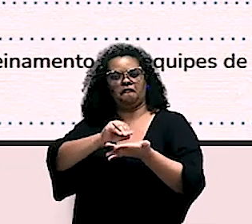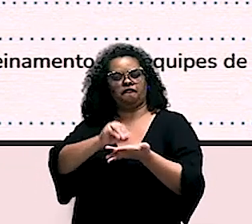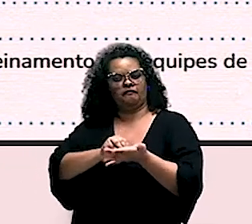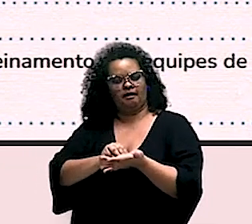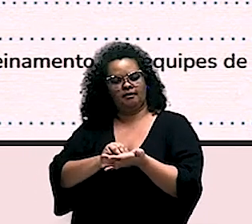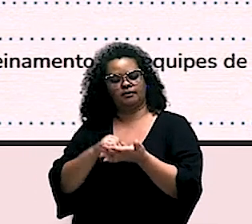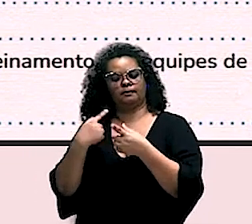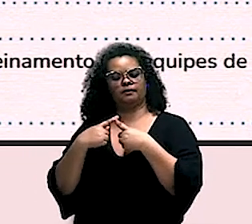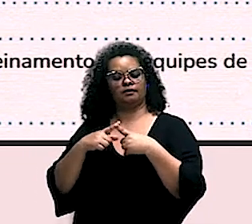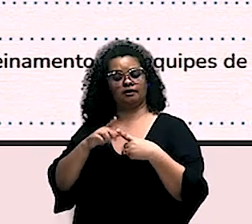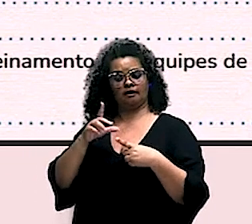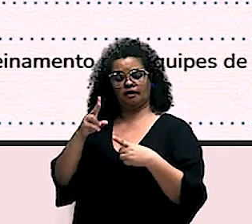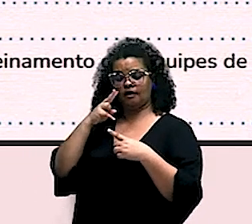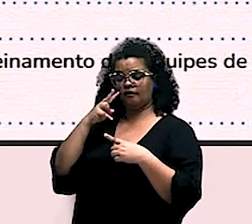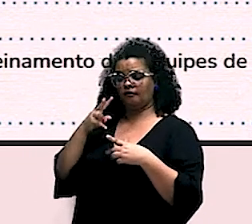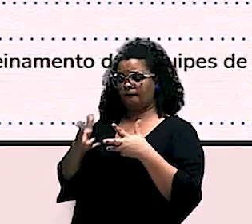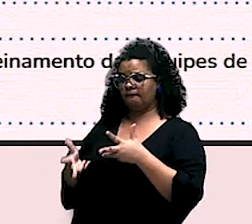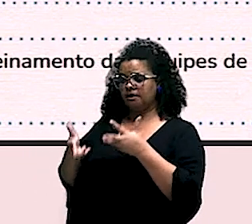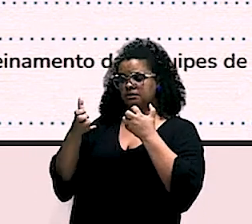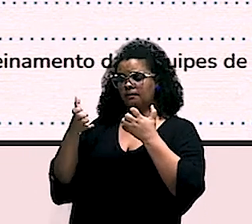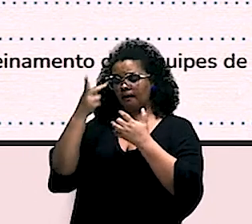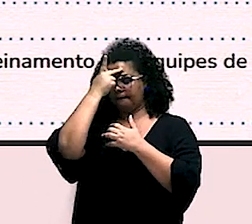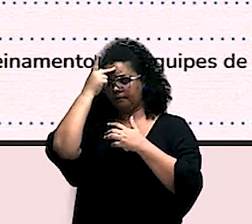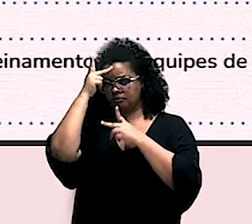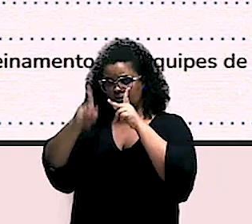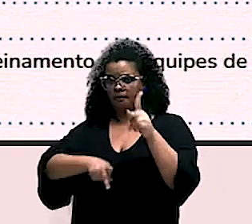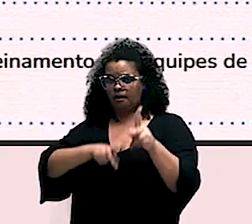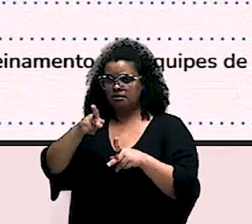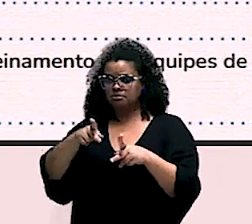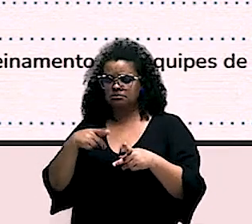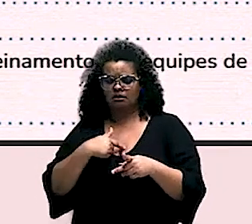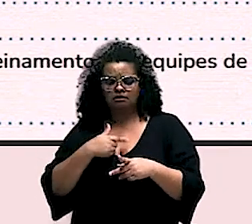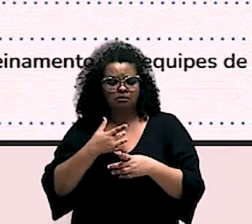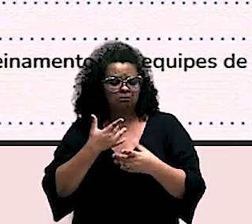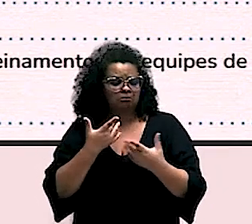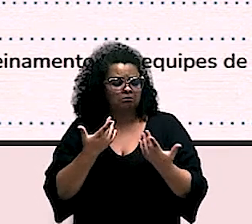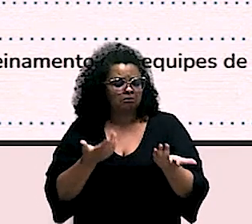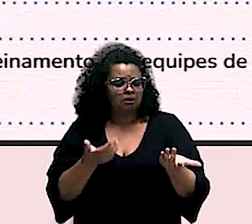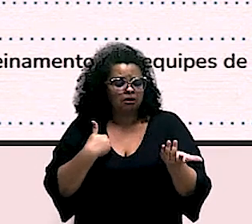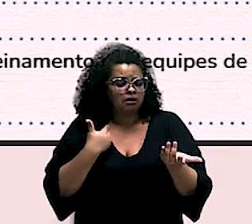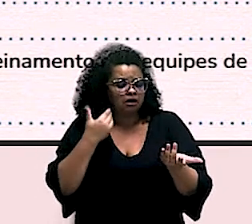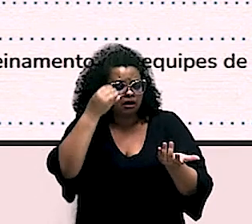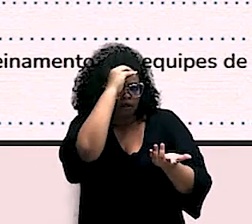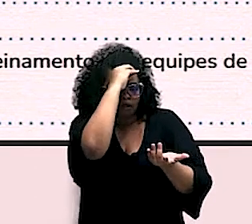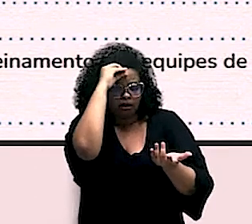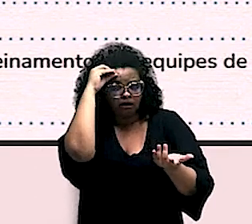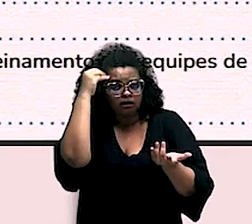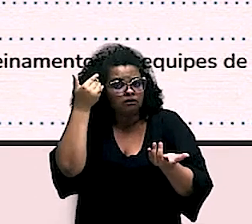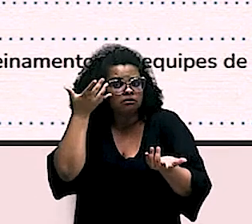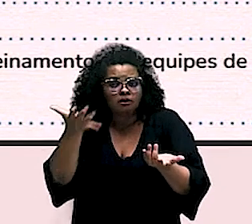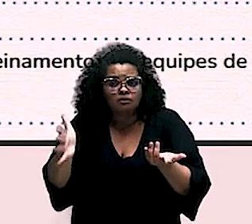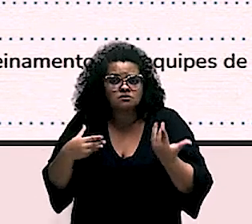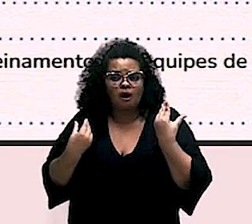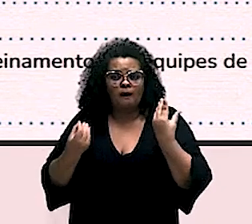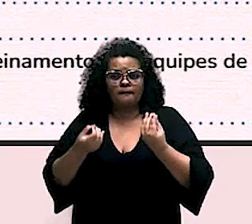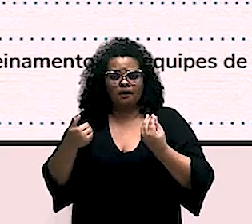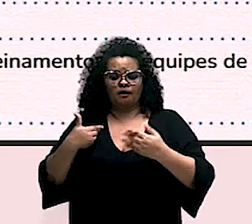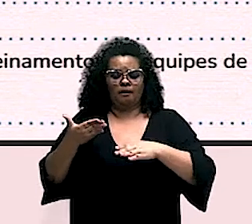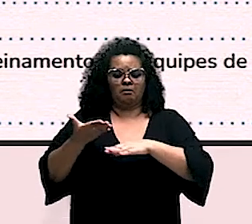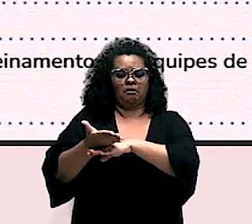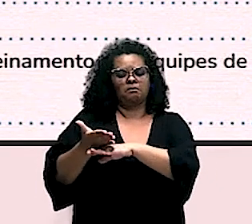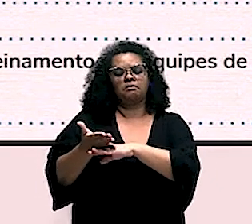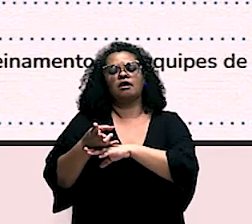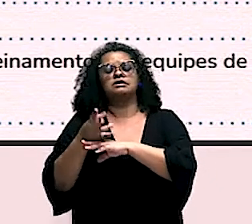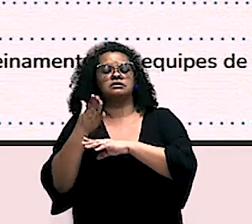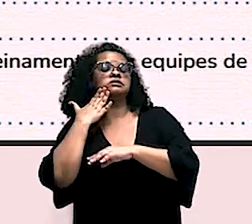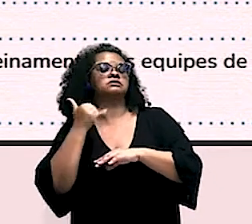assim, a gente se deparou com casos de pacientes que realmente ficam perdidas, né? Elas fazem um pré-natal na unidade de saúde da família, mas